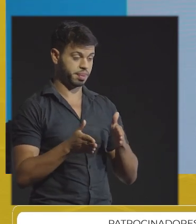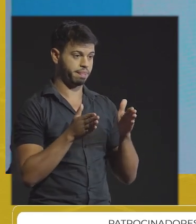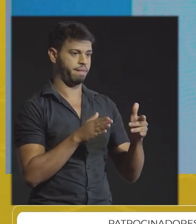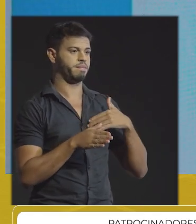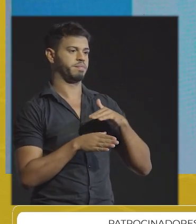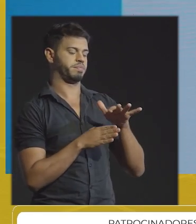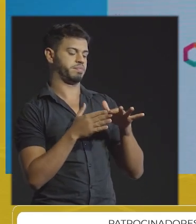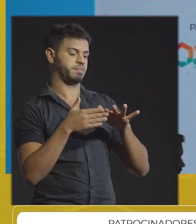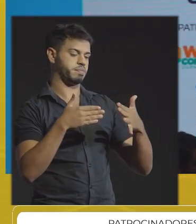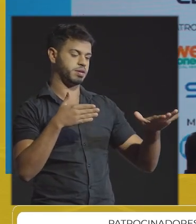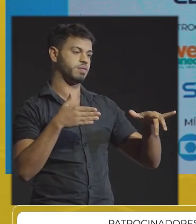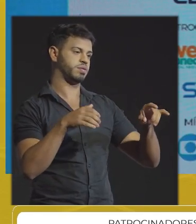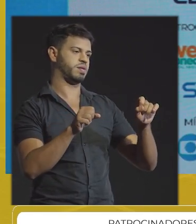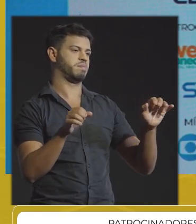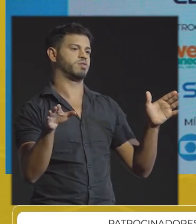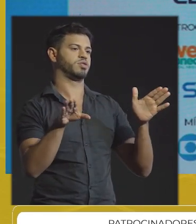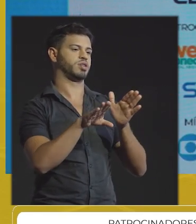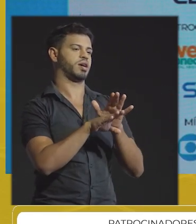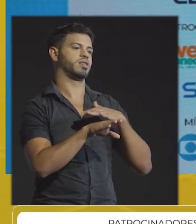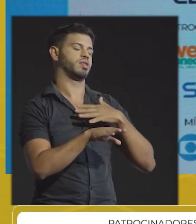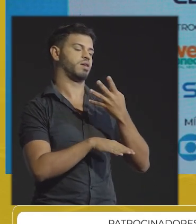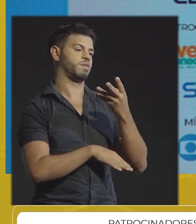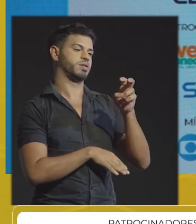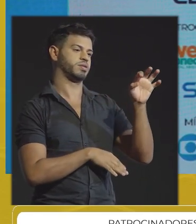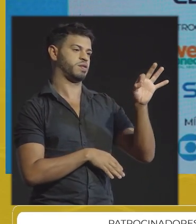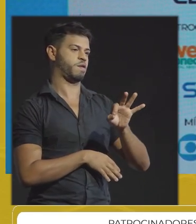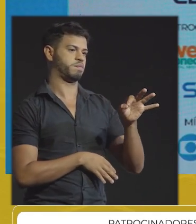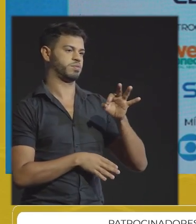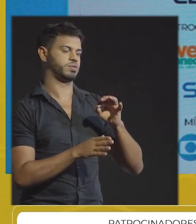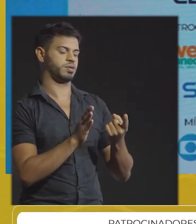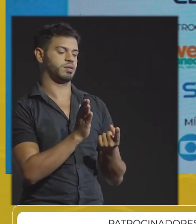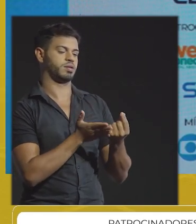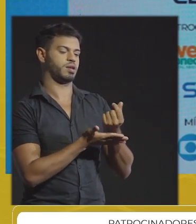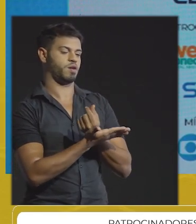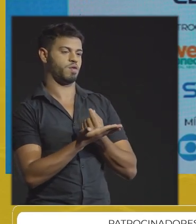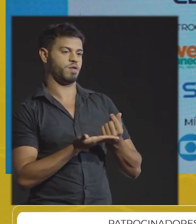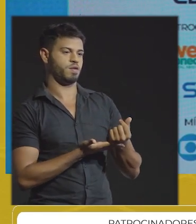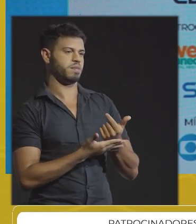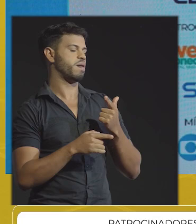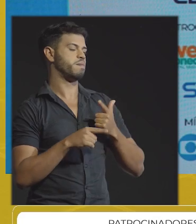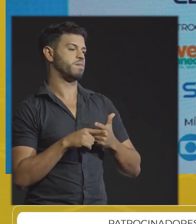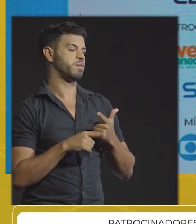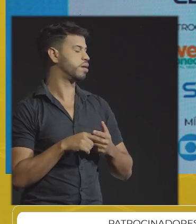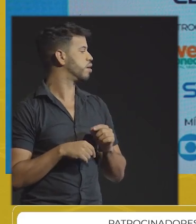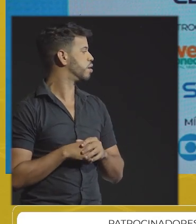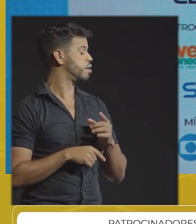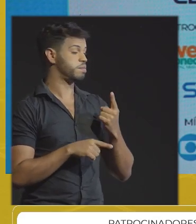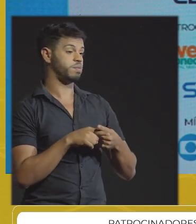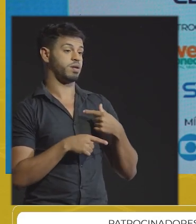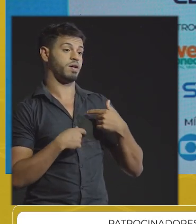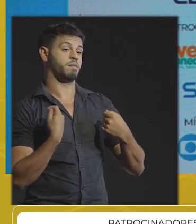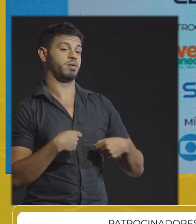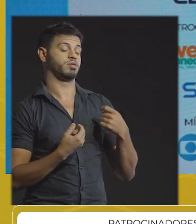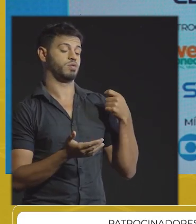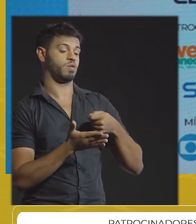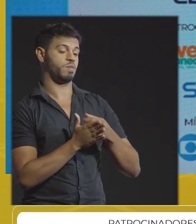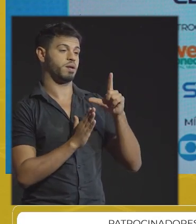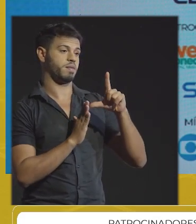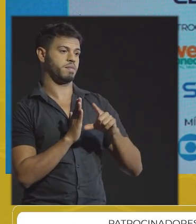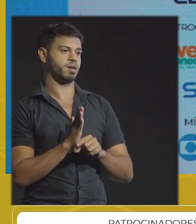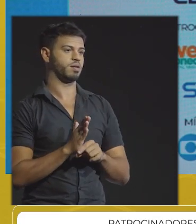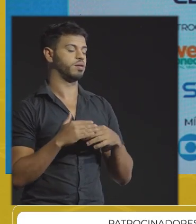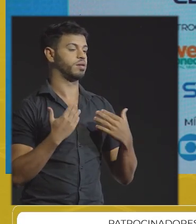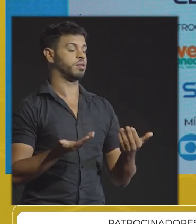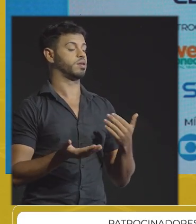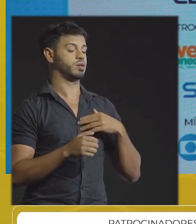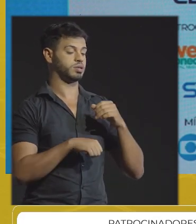parcial você pode chegar aqui a 45% de Economia Por quê eu preciso comprar menos no mercado